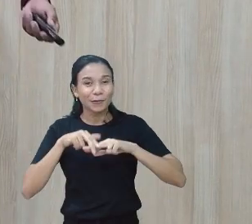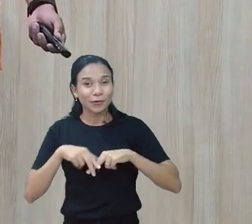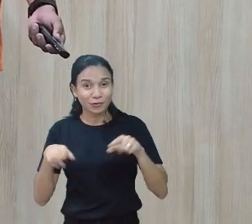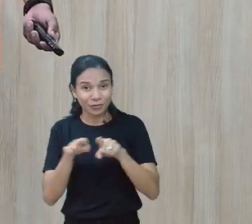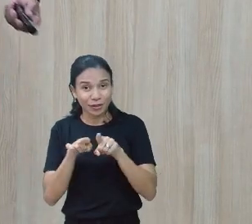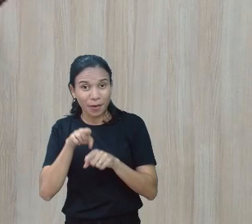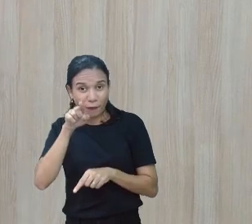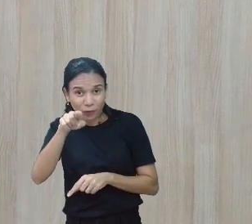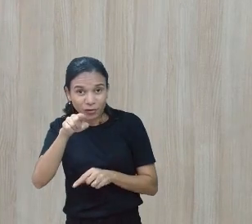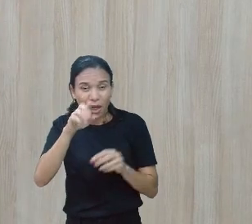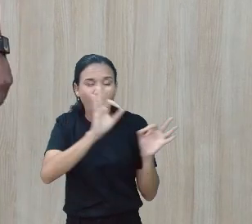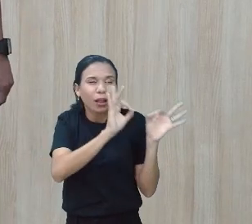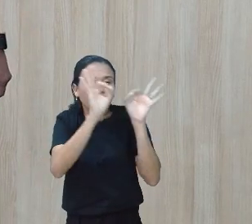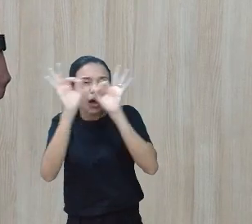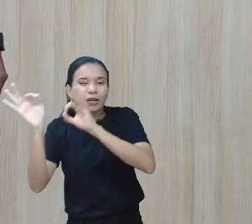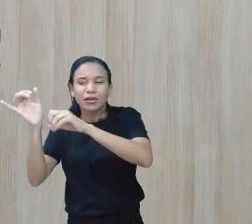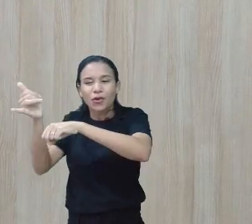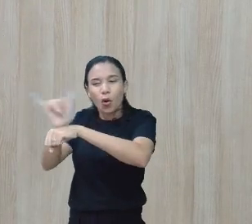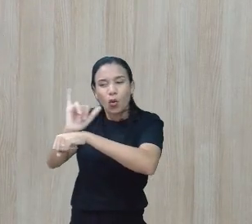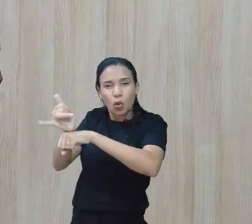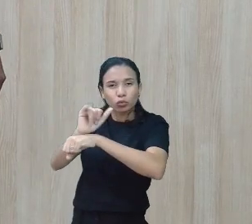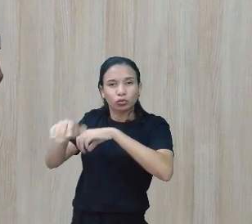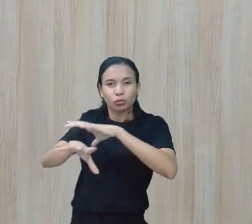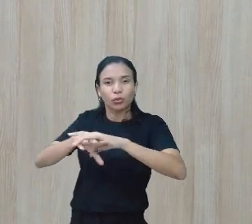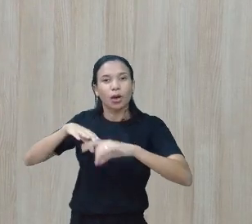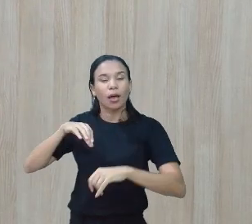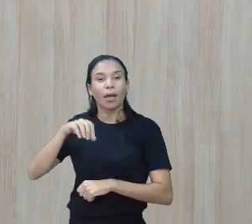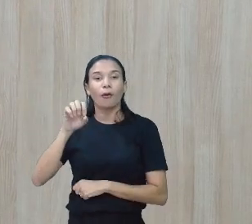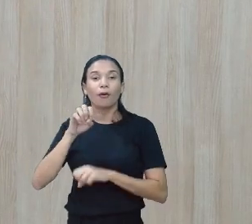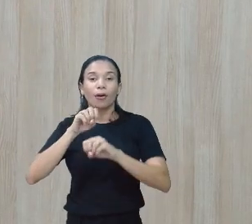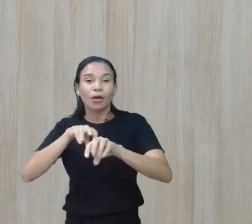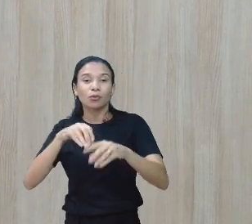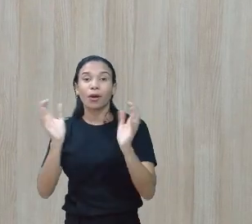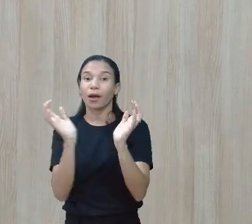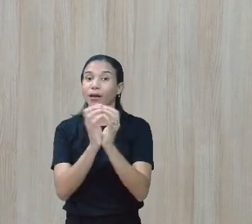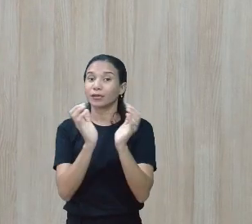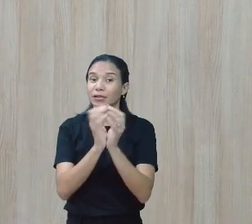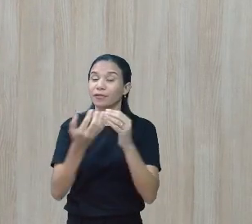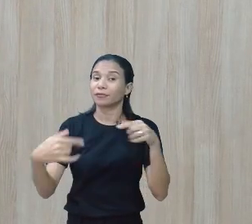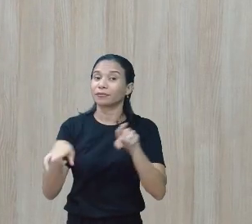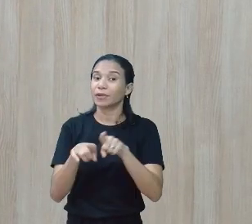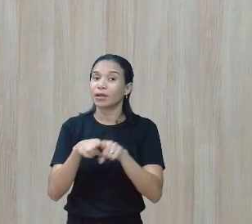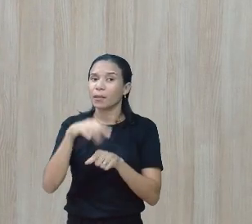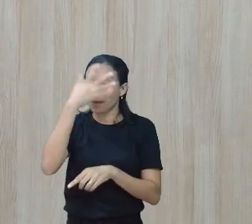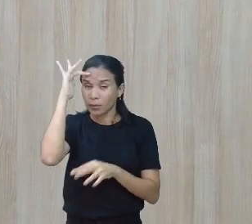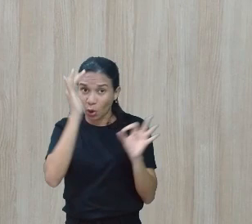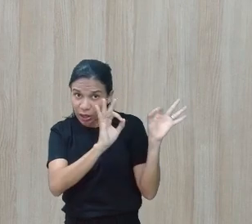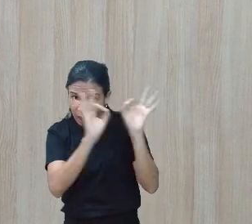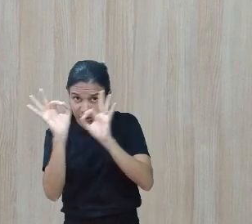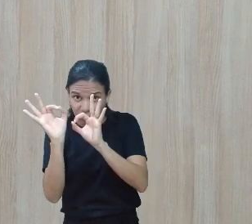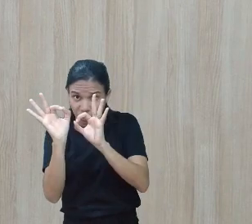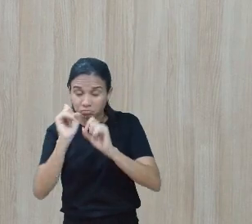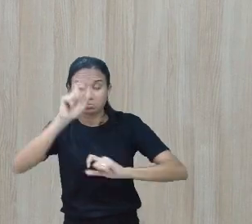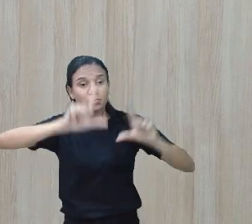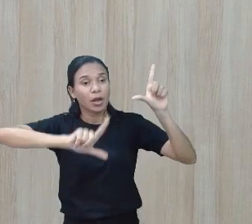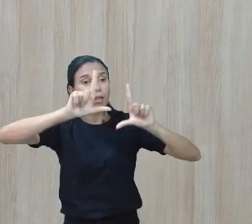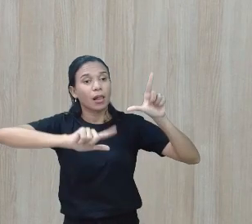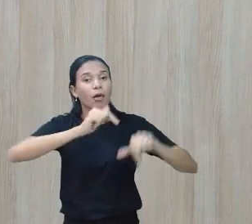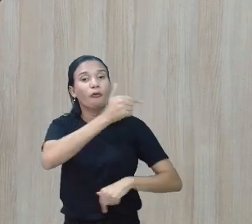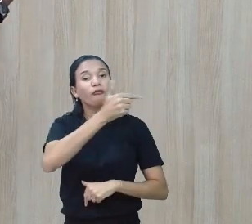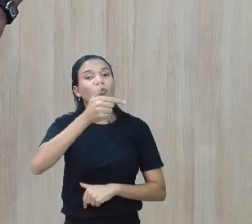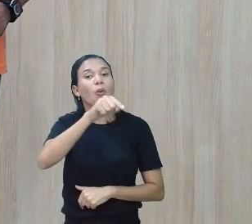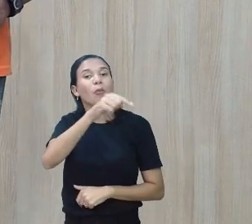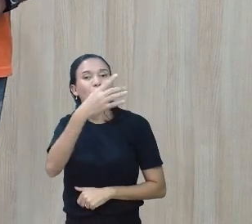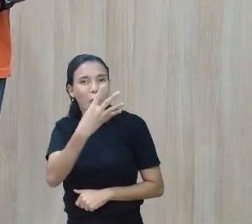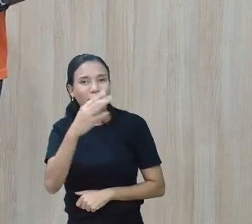pelo YouTube, pelo canal Educa Recife, e você também que nos acompanha pela TV, canal 22.4,